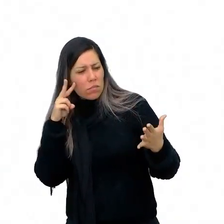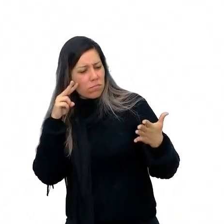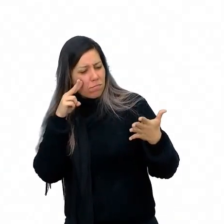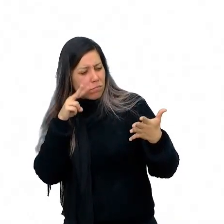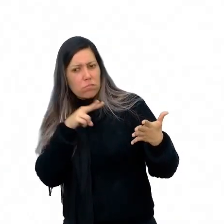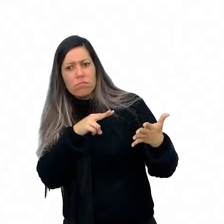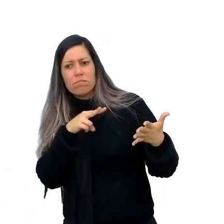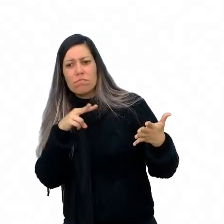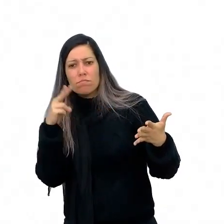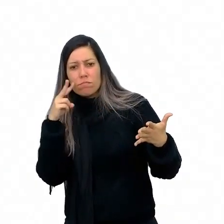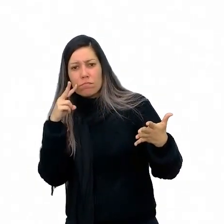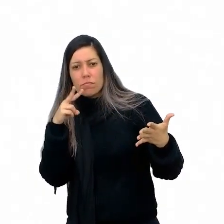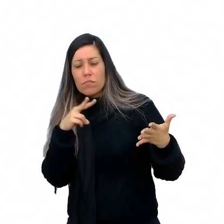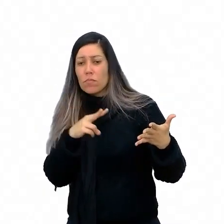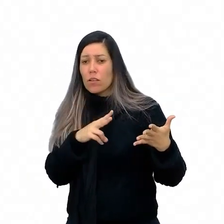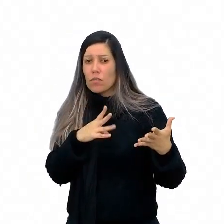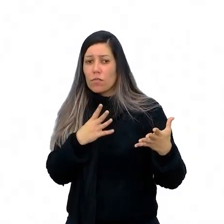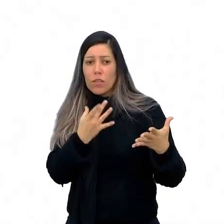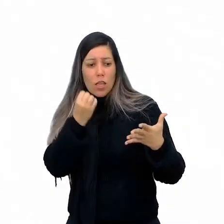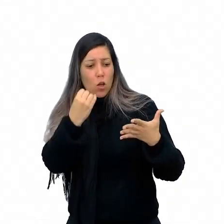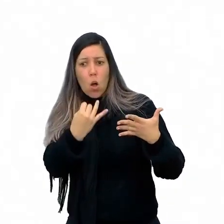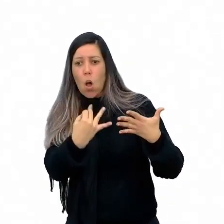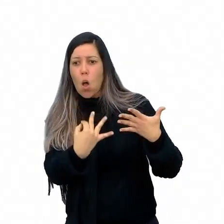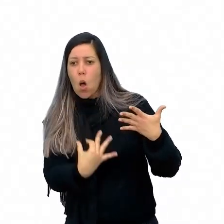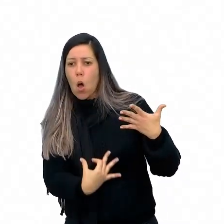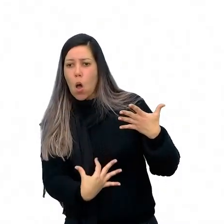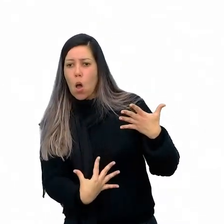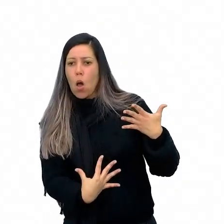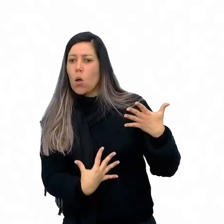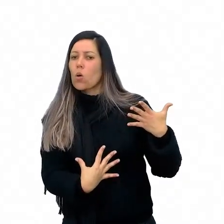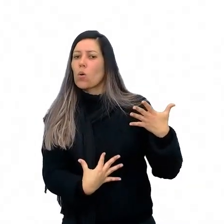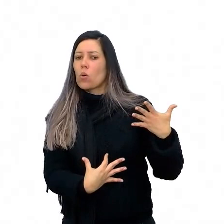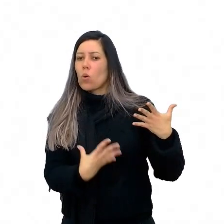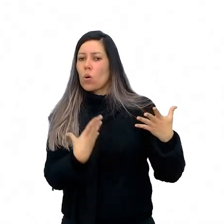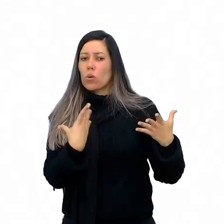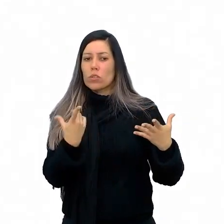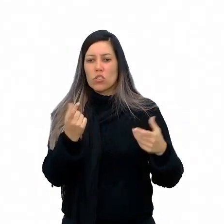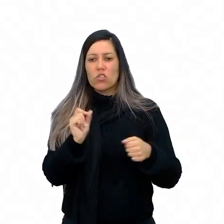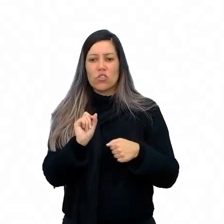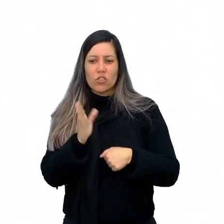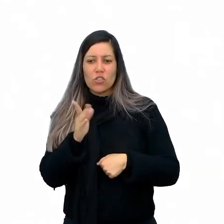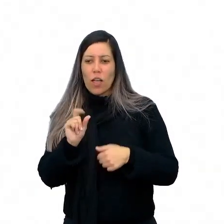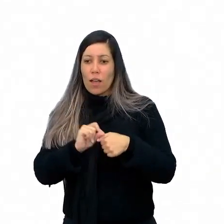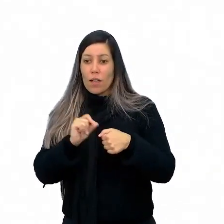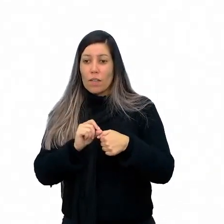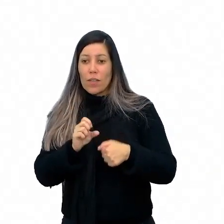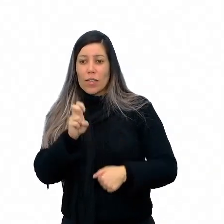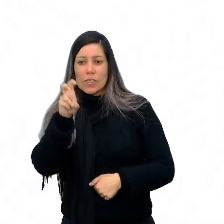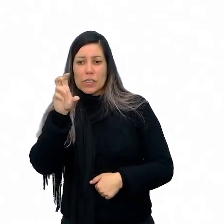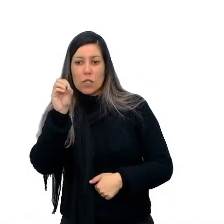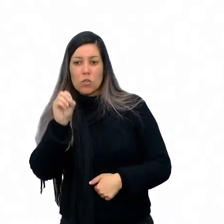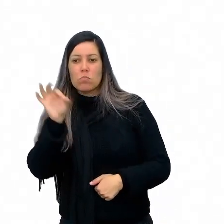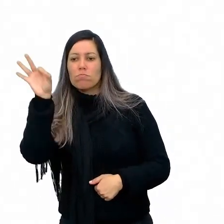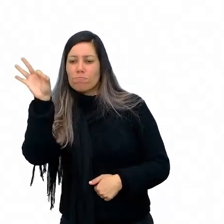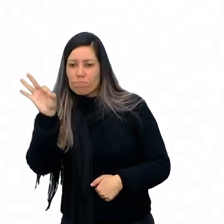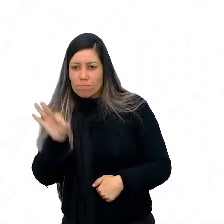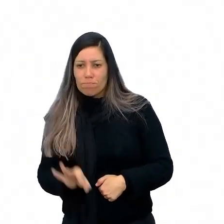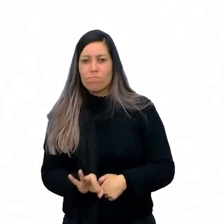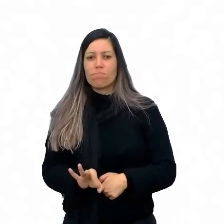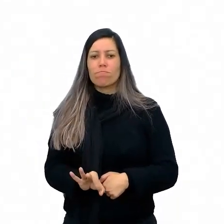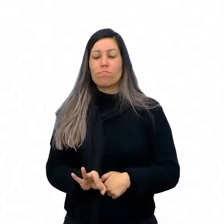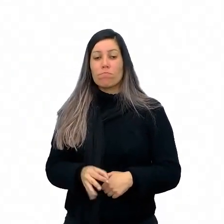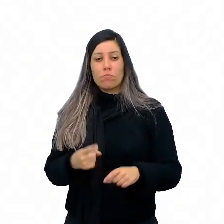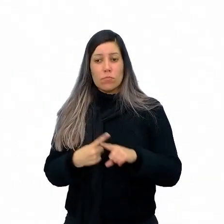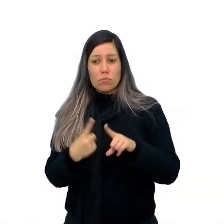uma delas, apesar que aqui a gente já fez basicamente 50% do levantamento, mas